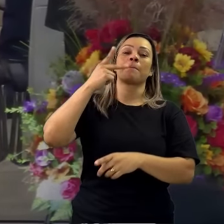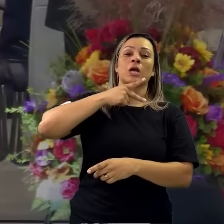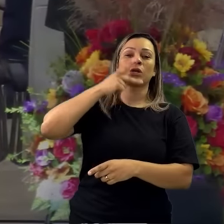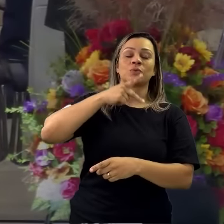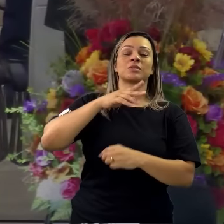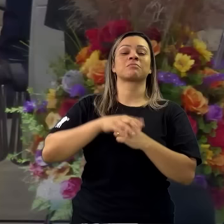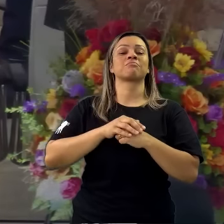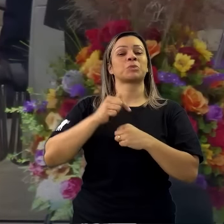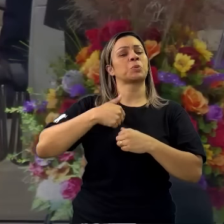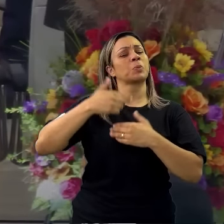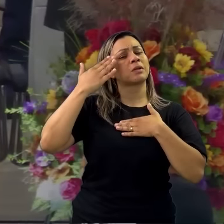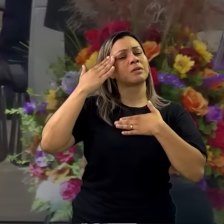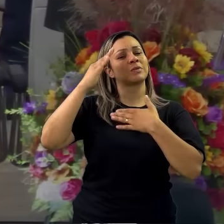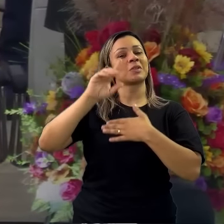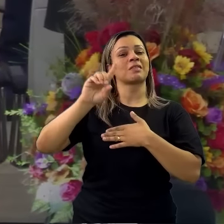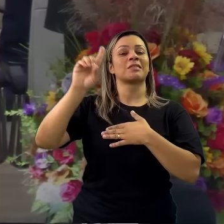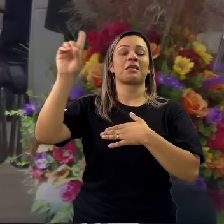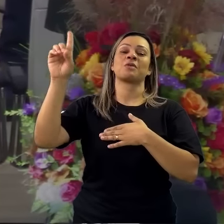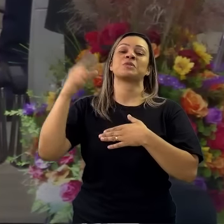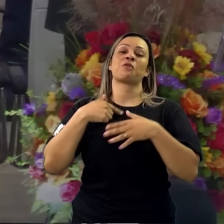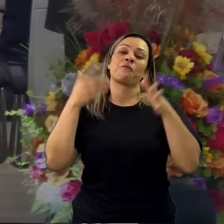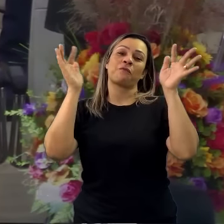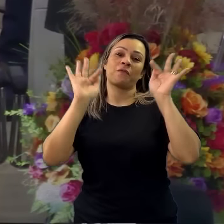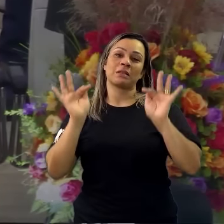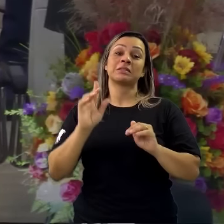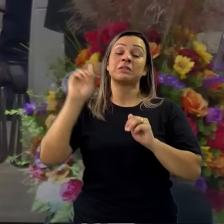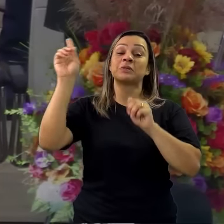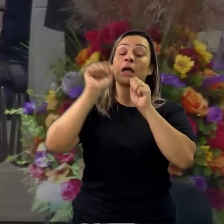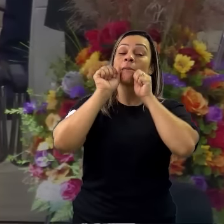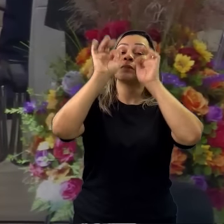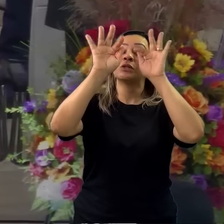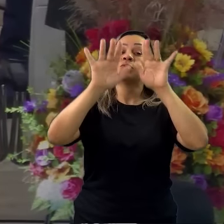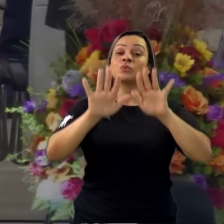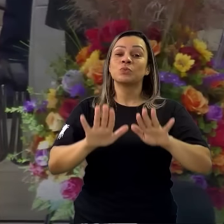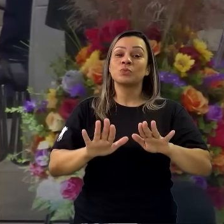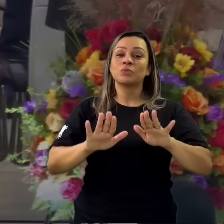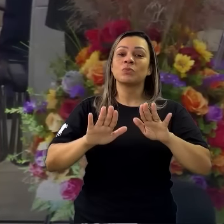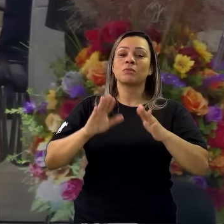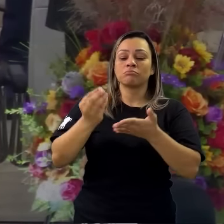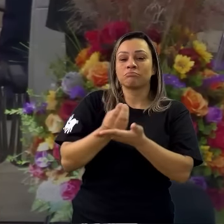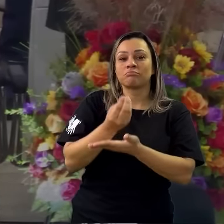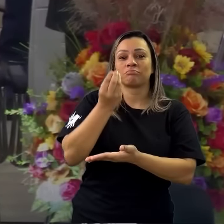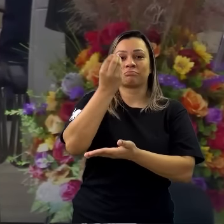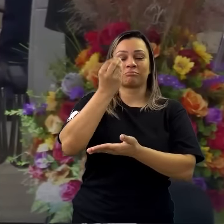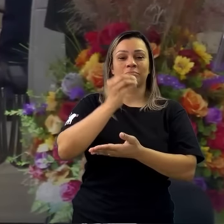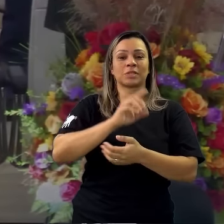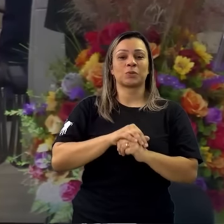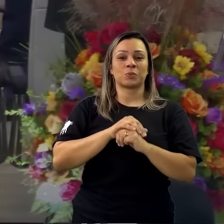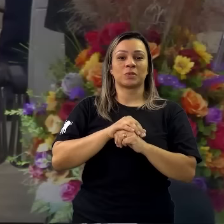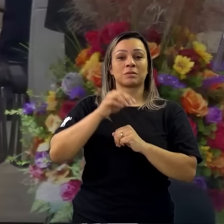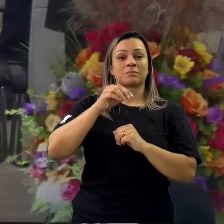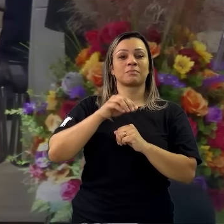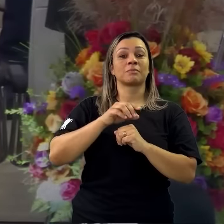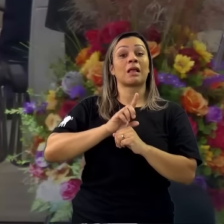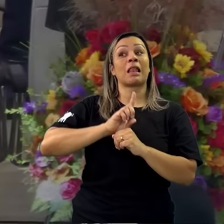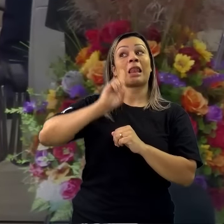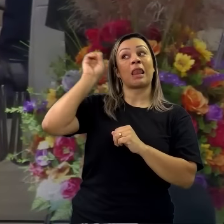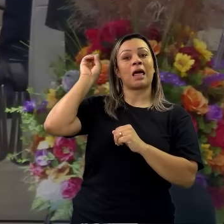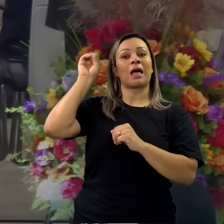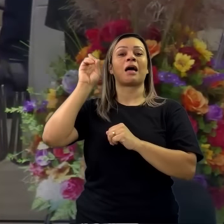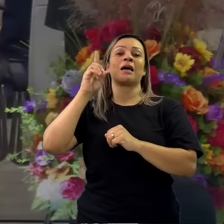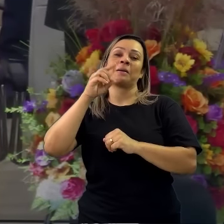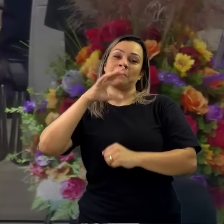Deus abençoou do ministério de perus estarem Catanduva eu sei que tem muitos irmãos de Catanduva